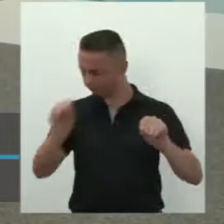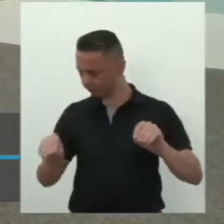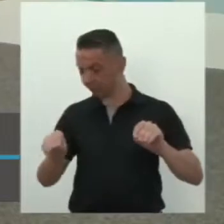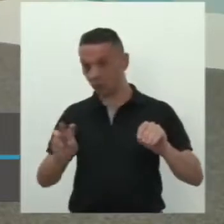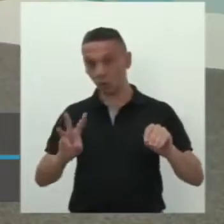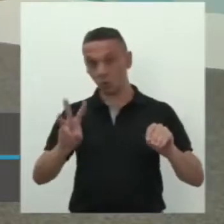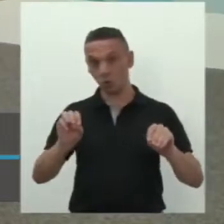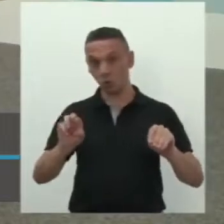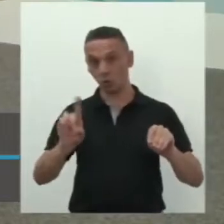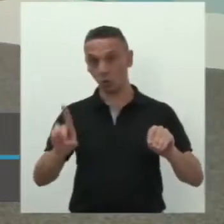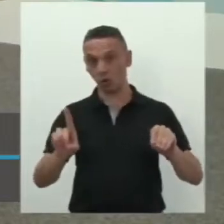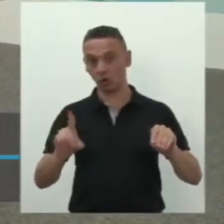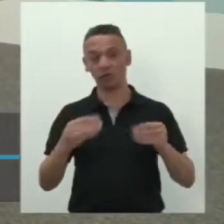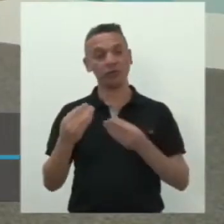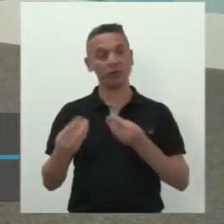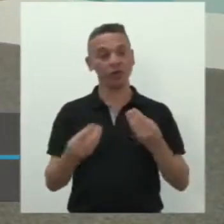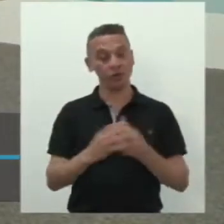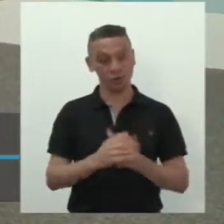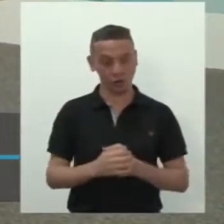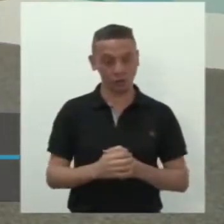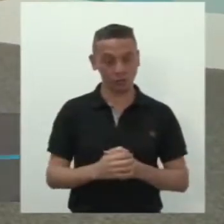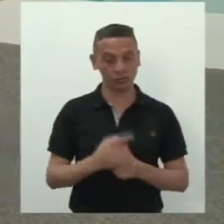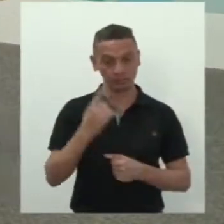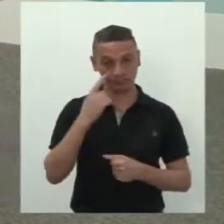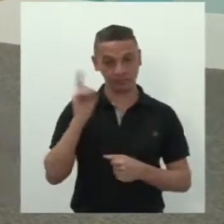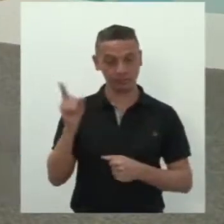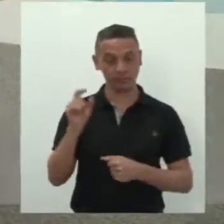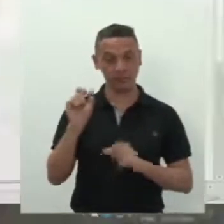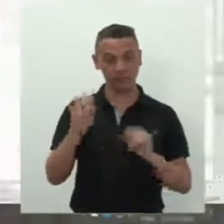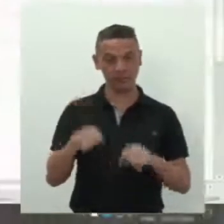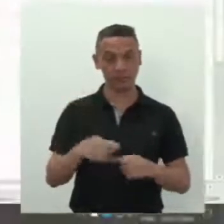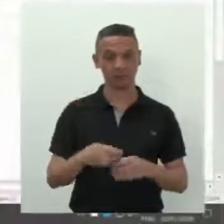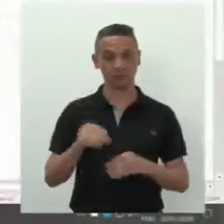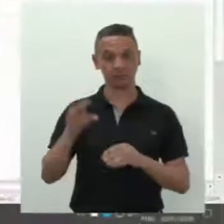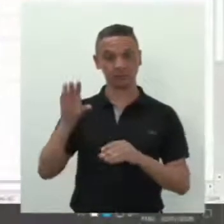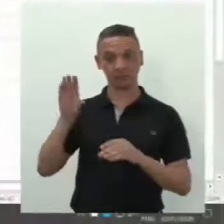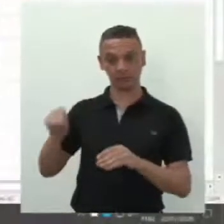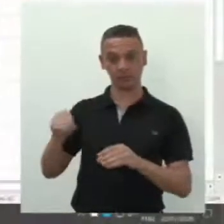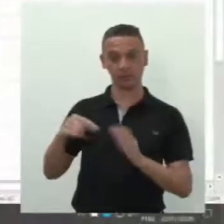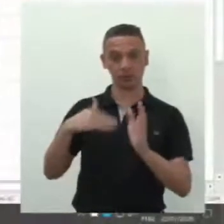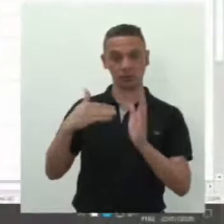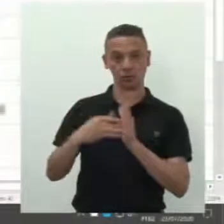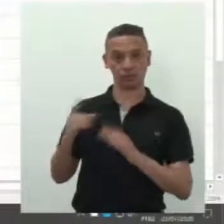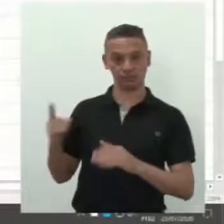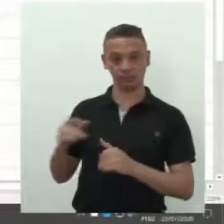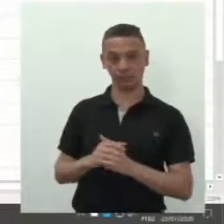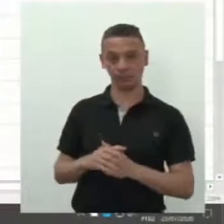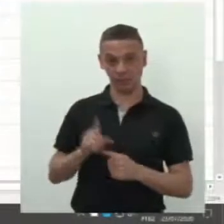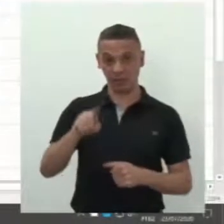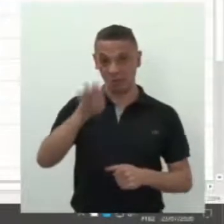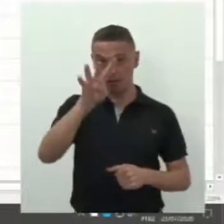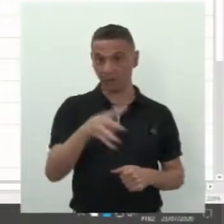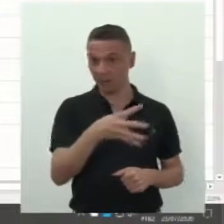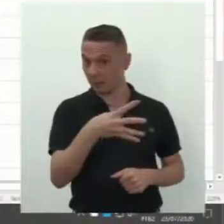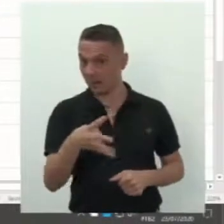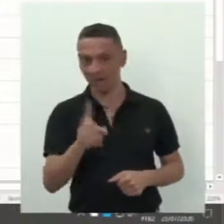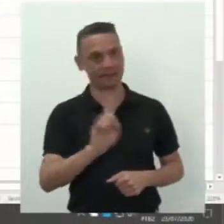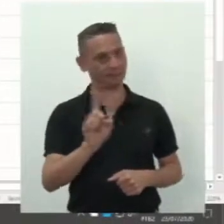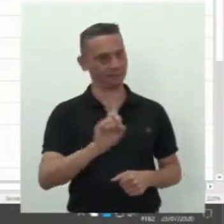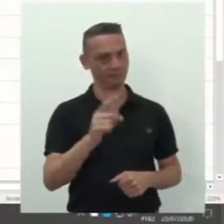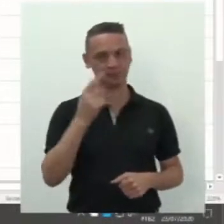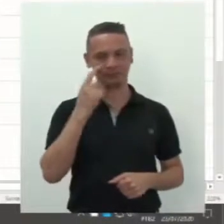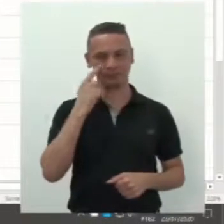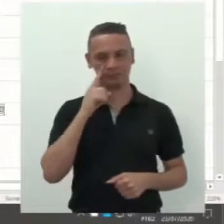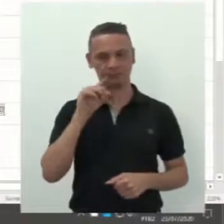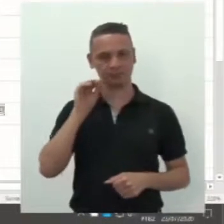Transferir para o Word. Posso selecionar. No caso aqui, eu não indiquei que isso aqui é uma tabela ainda, tá? Mas